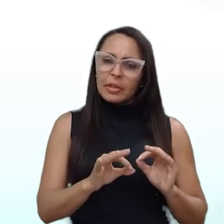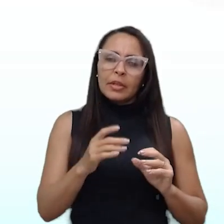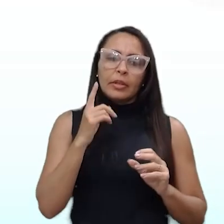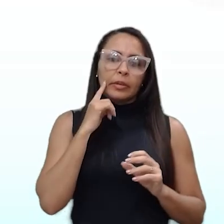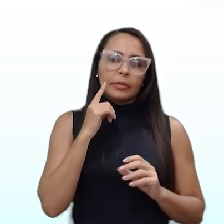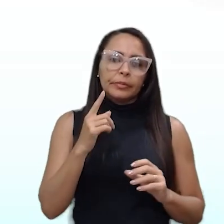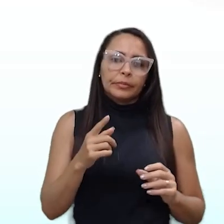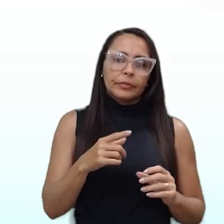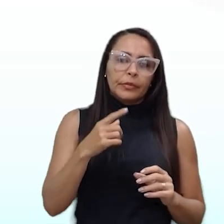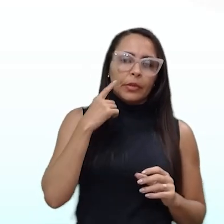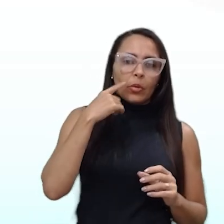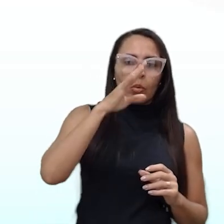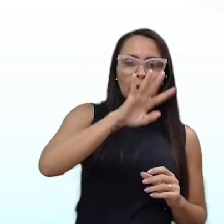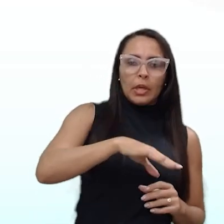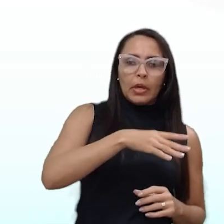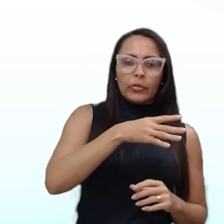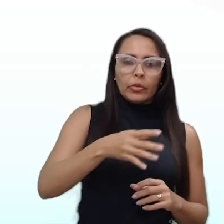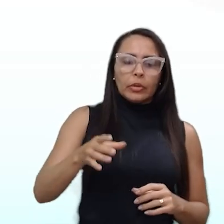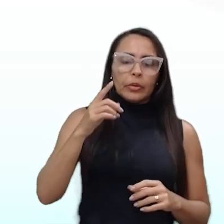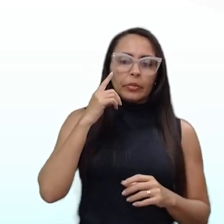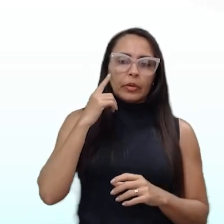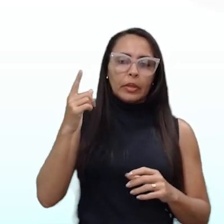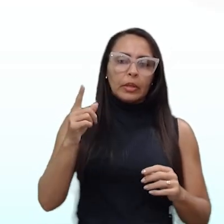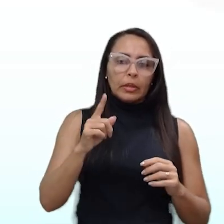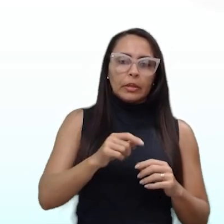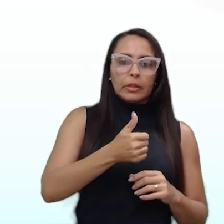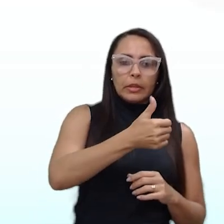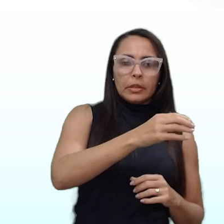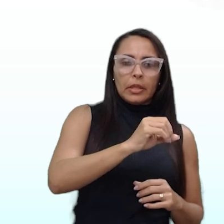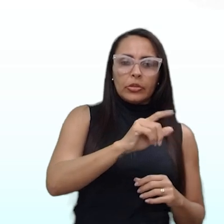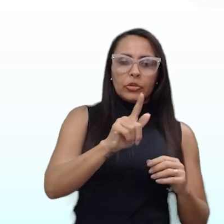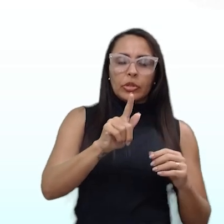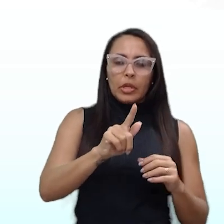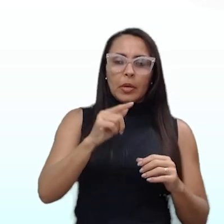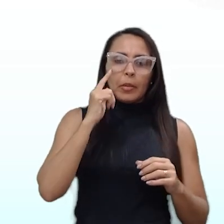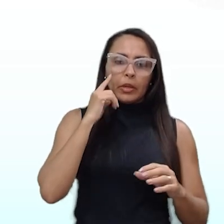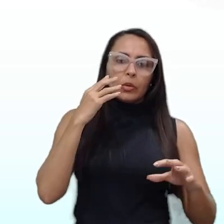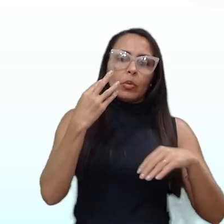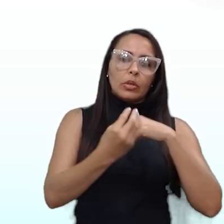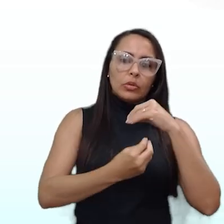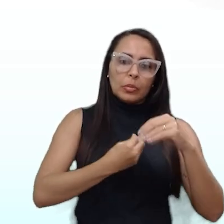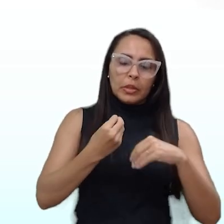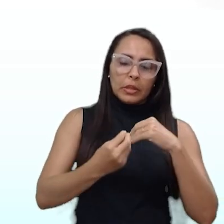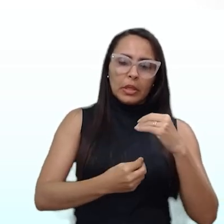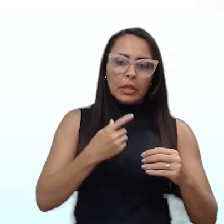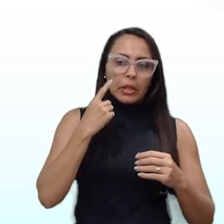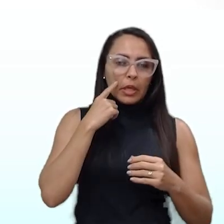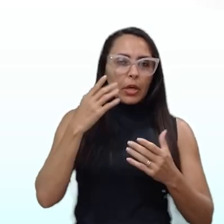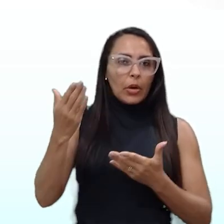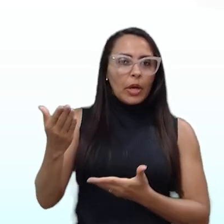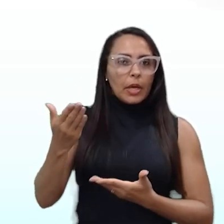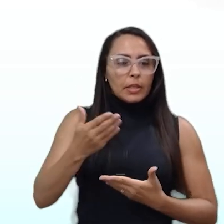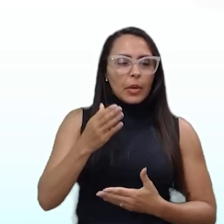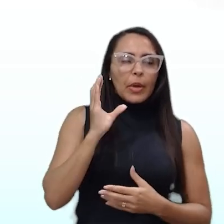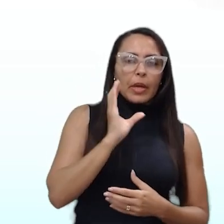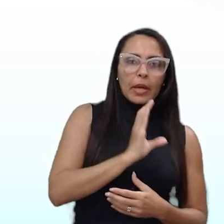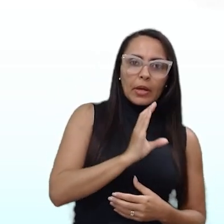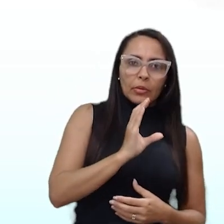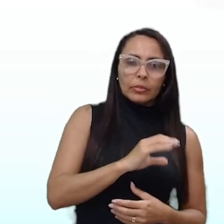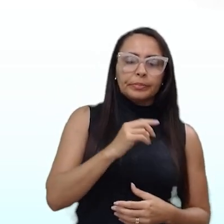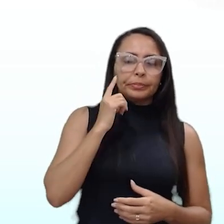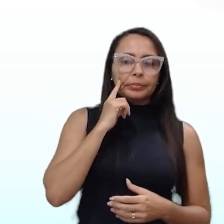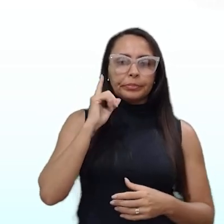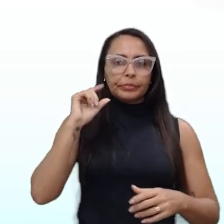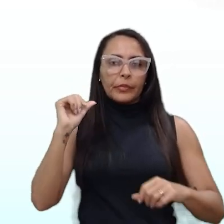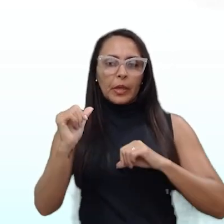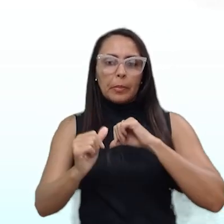seguinte, ó, o gráfico abaixo indica o comportamento térmico de 10 gramas de uma substância que, ao receber calor de uma fonte,